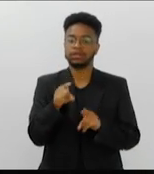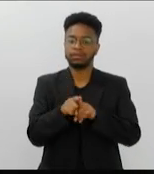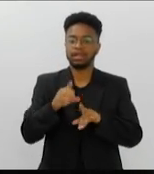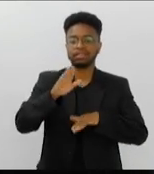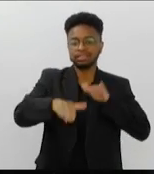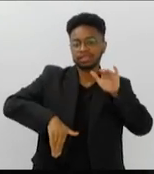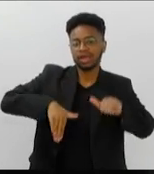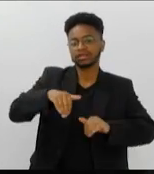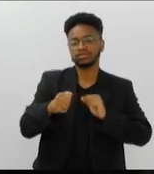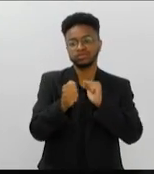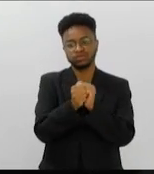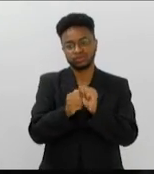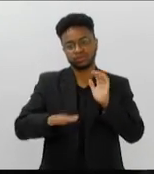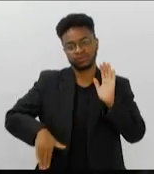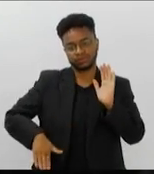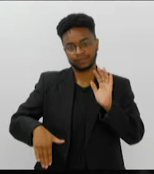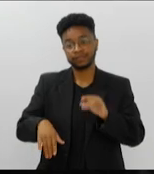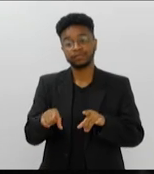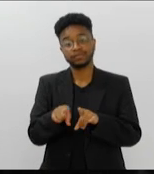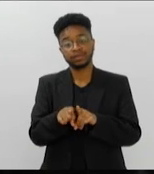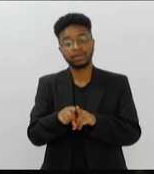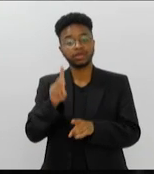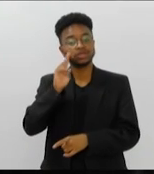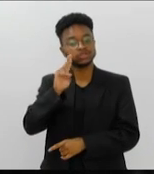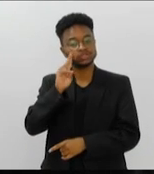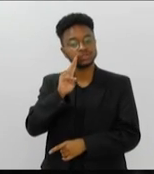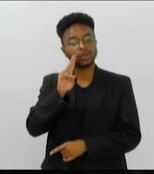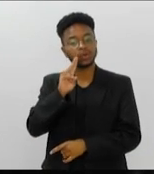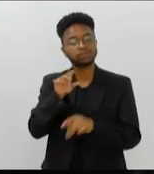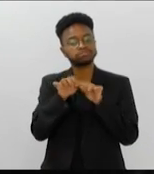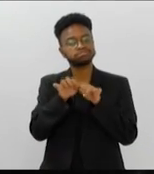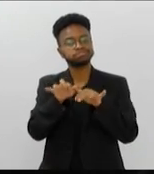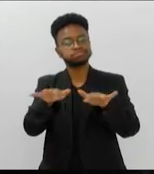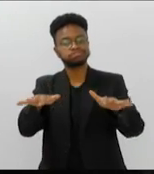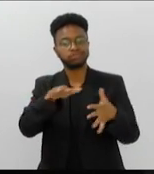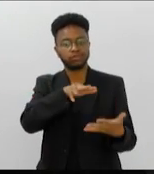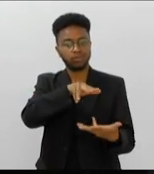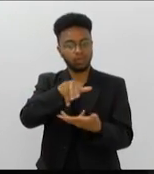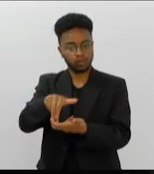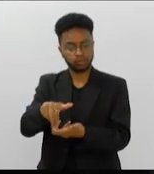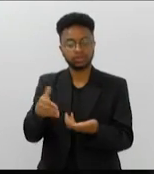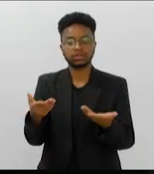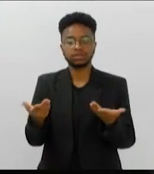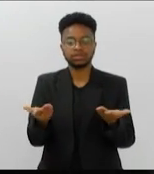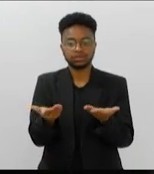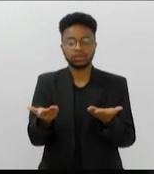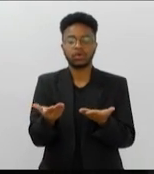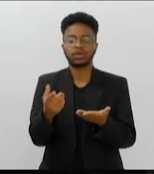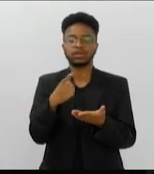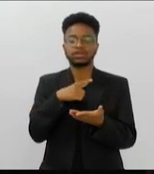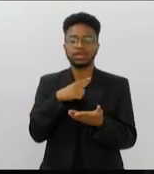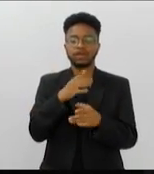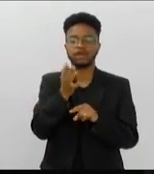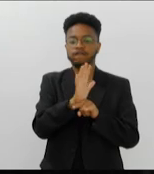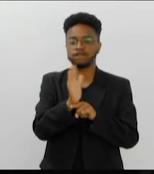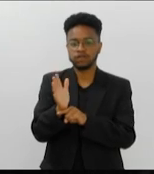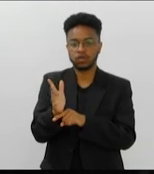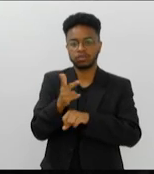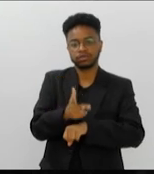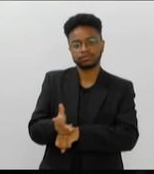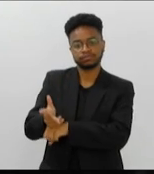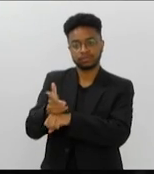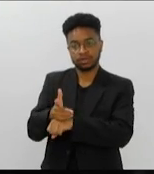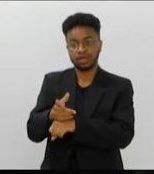com o pinguim na praia, e essa história ganhou o mundo, não é? E hoje é retratada através deste filme,